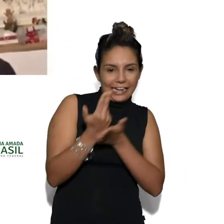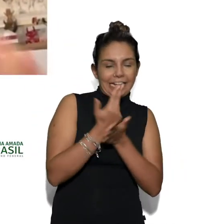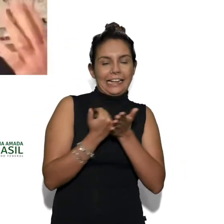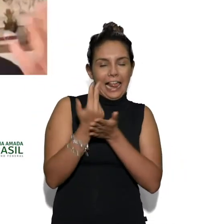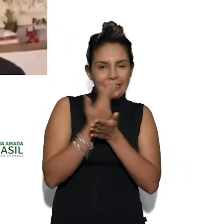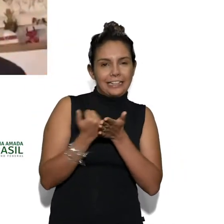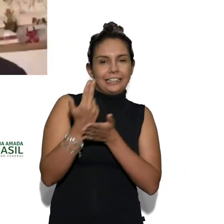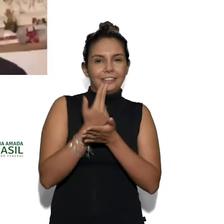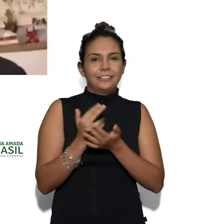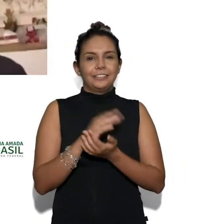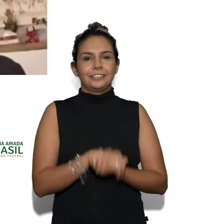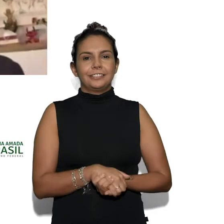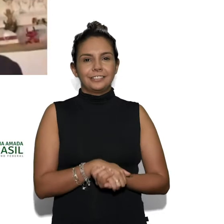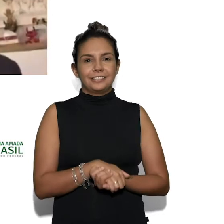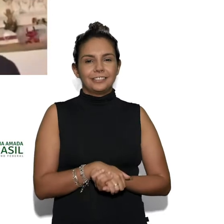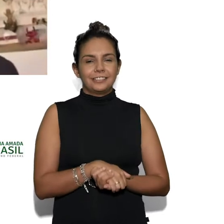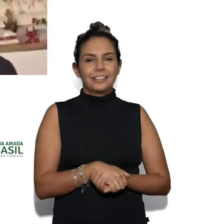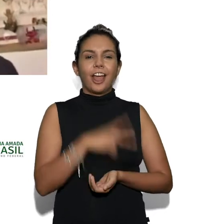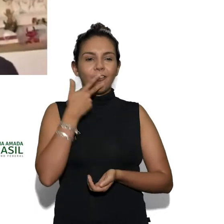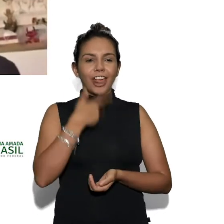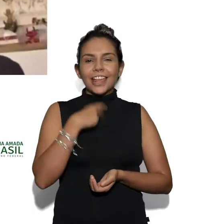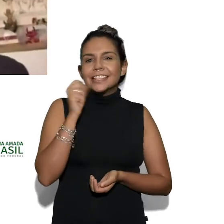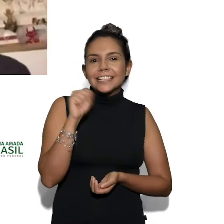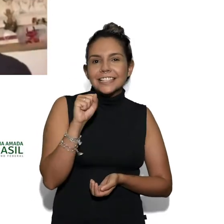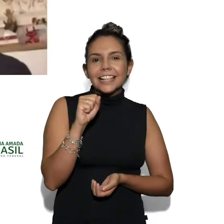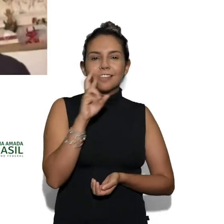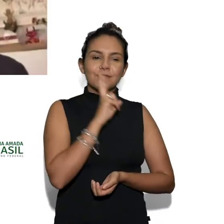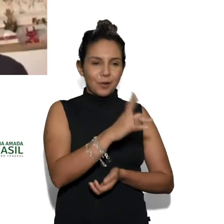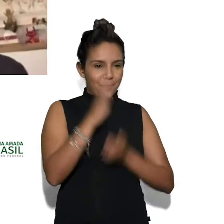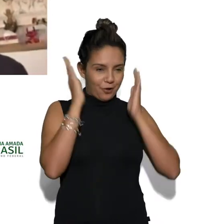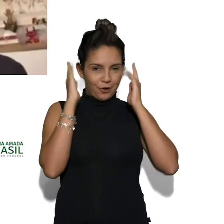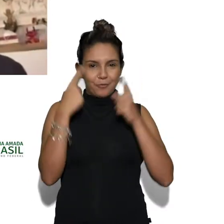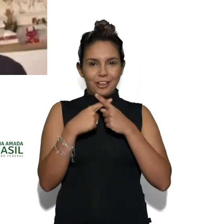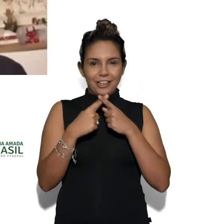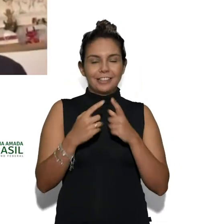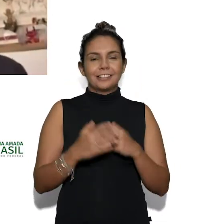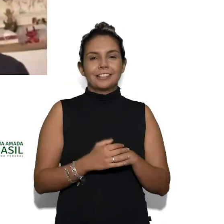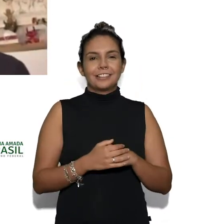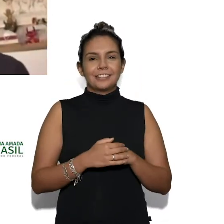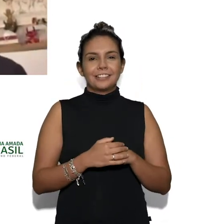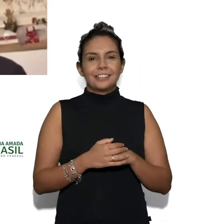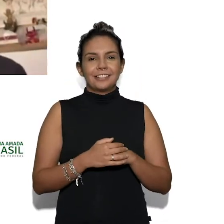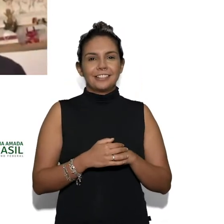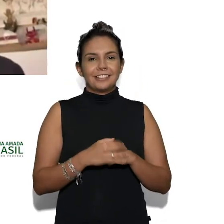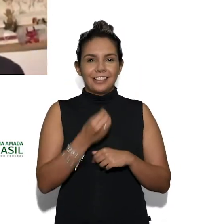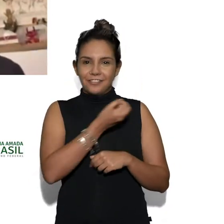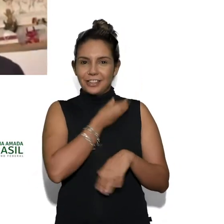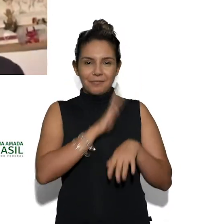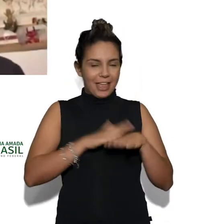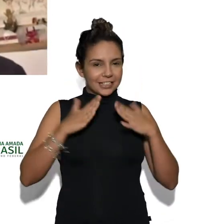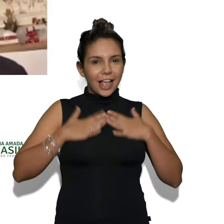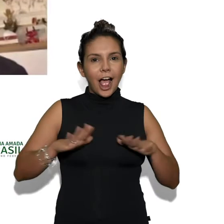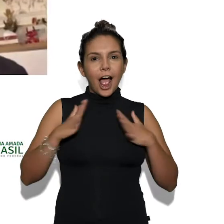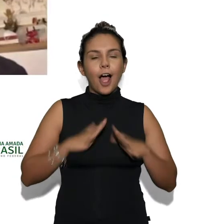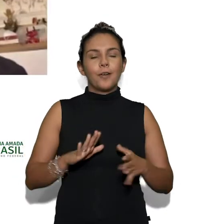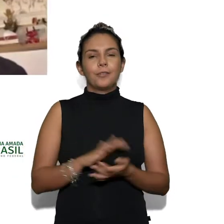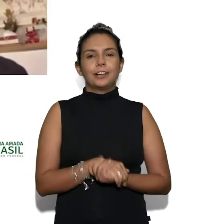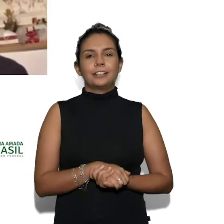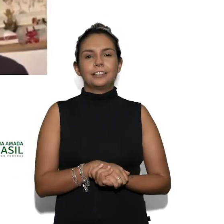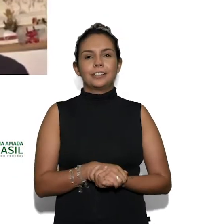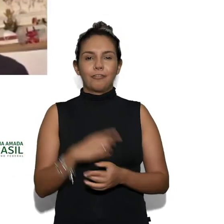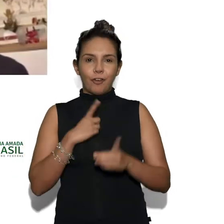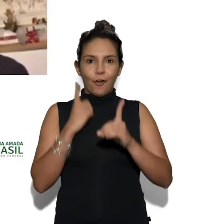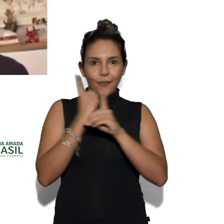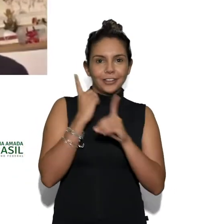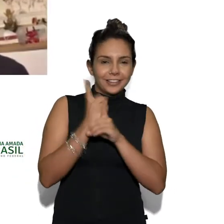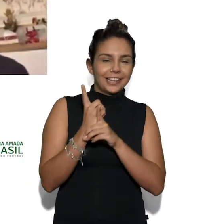E eu, burro, eu disse que sim. A minha vida podia ser muito mais calma. E eu que fico